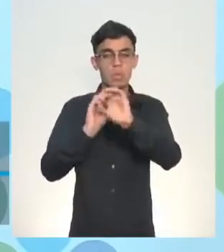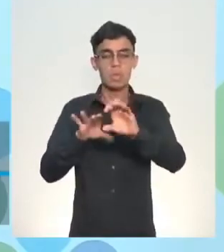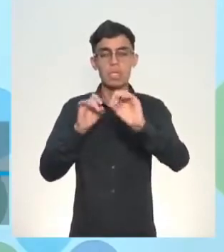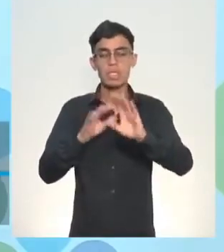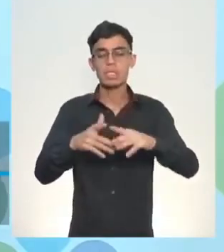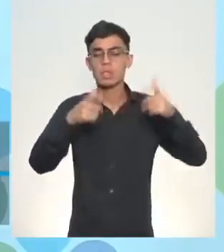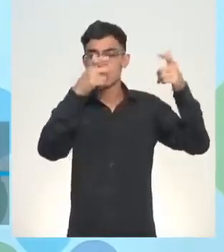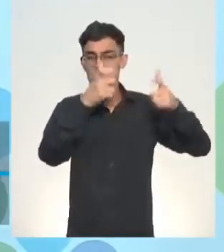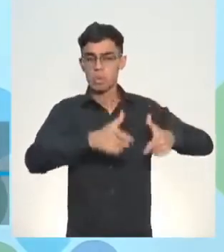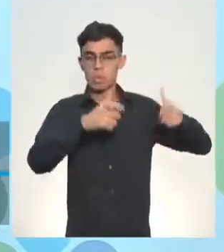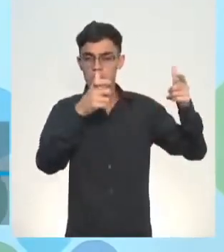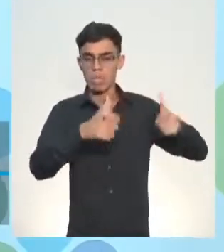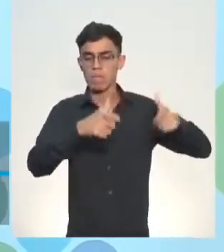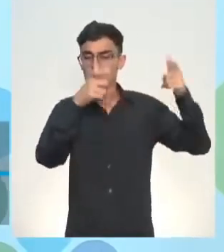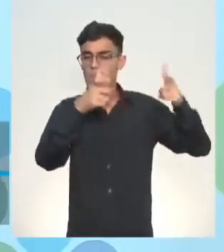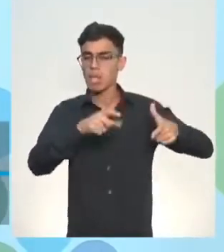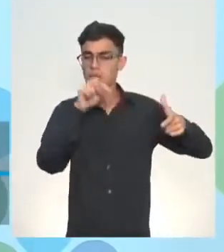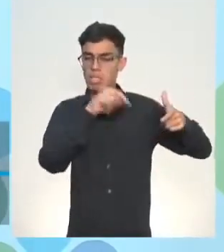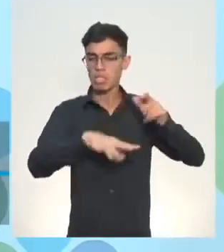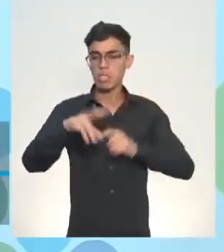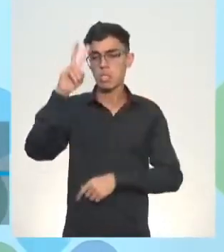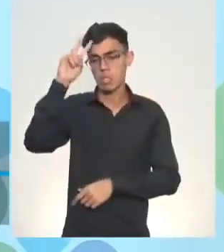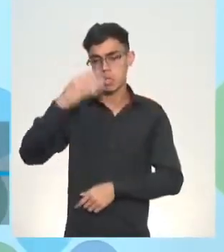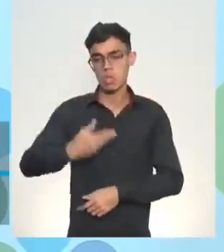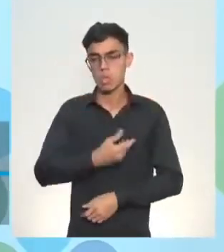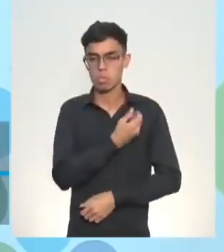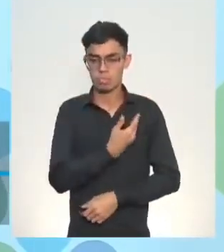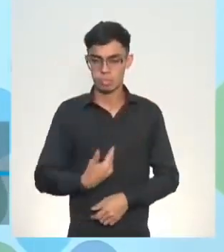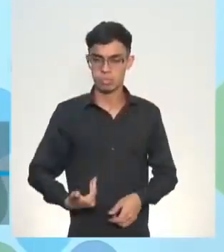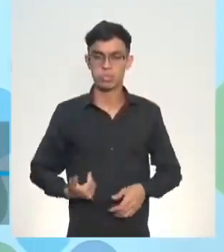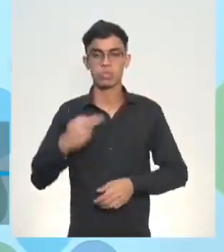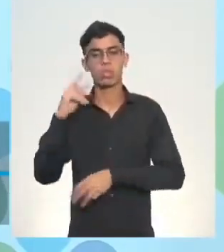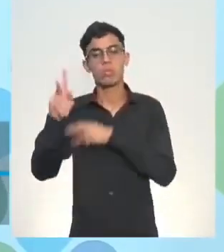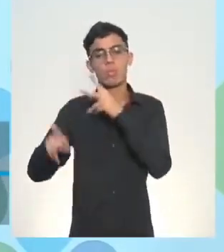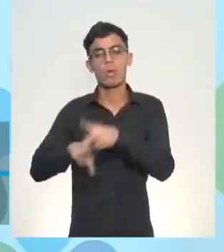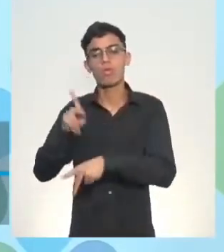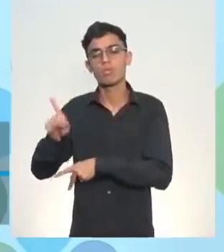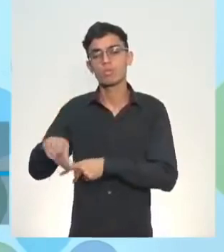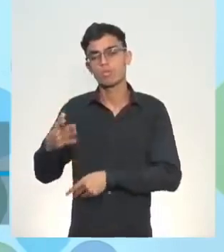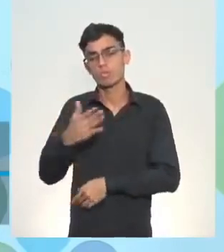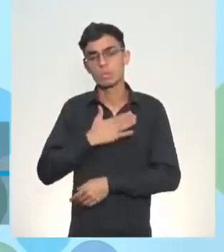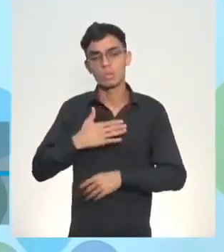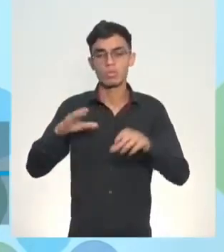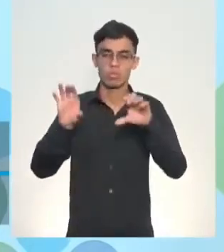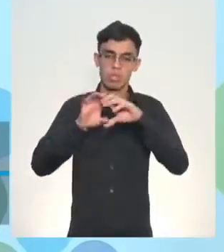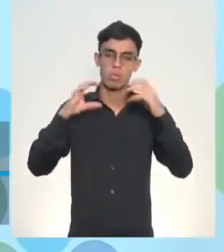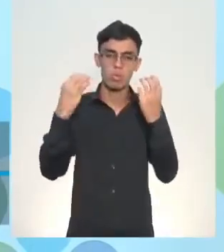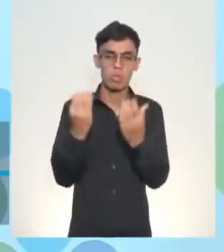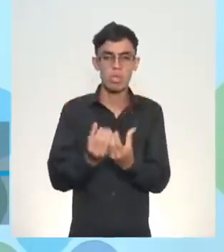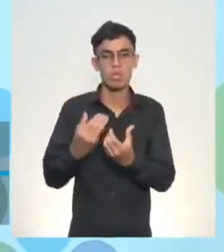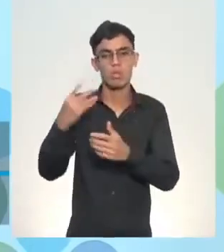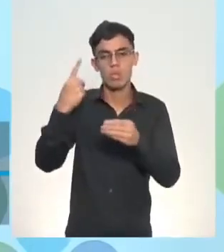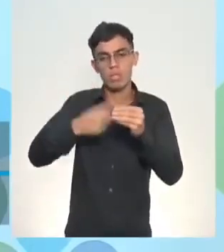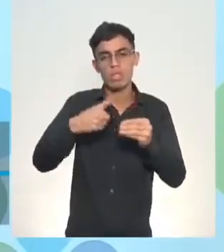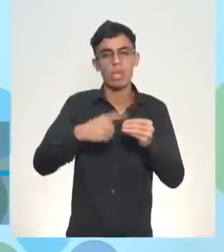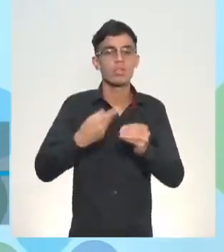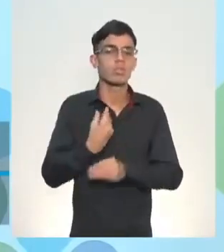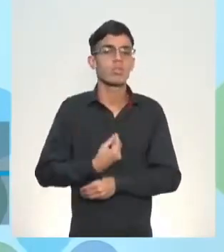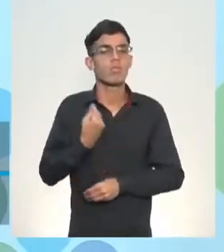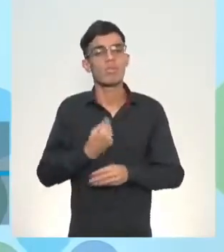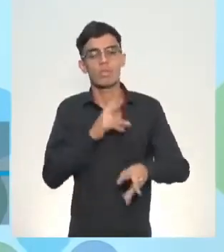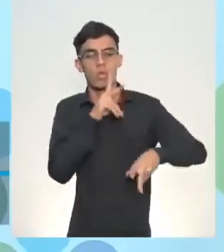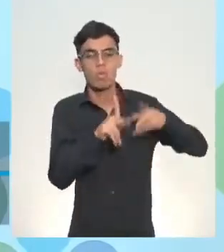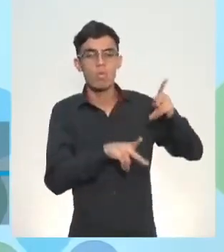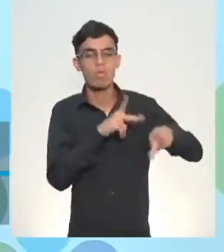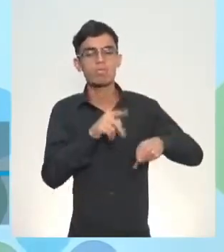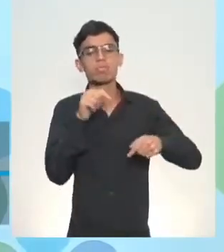que vem a ser o patrimônio histórico, né, do meu povo, do bairro onde eu moro, da cidade onde eu moro? Por que um patrimônio histórico? O